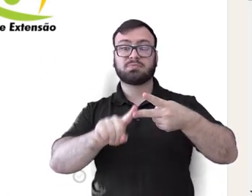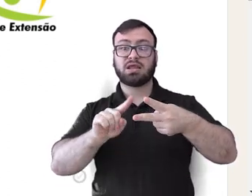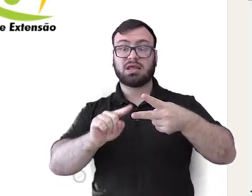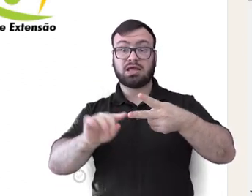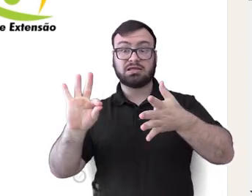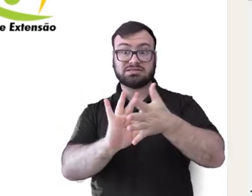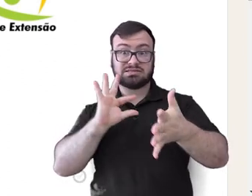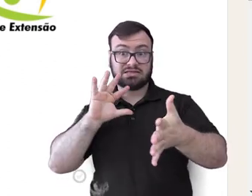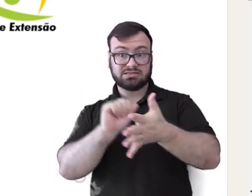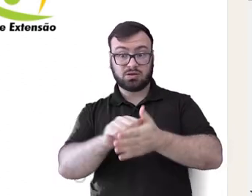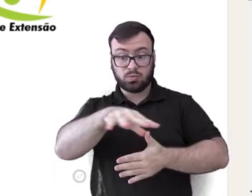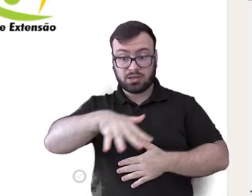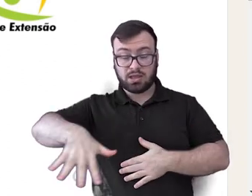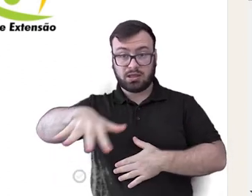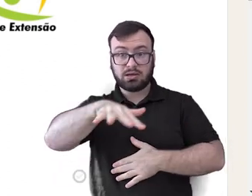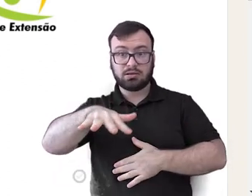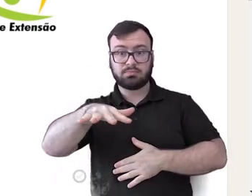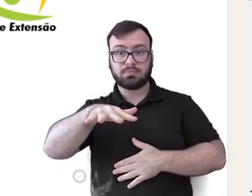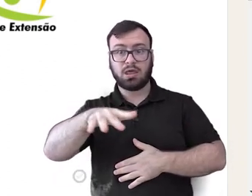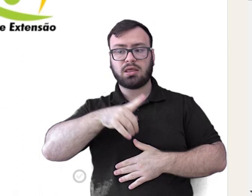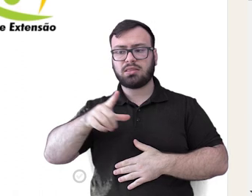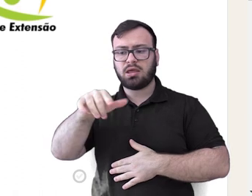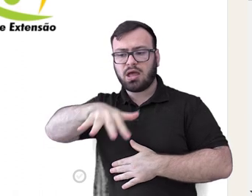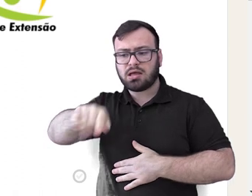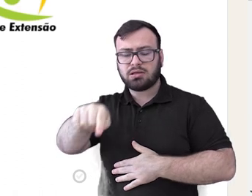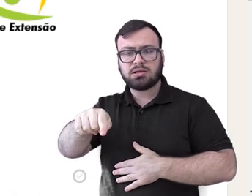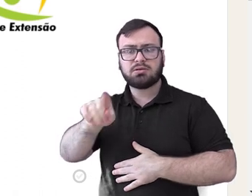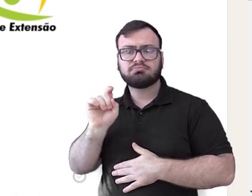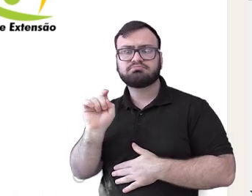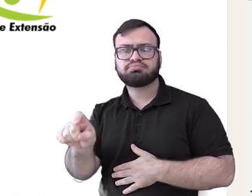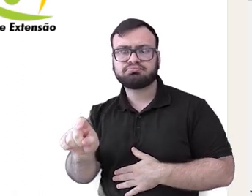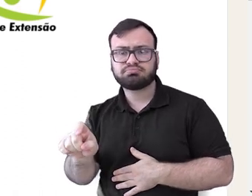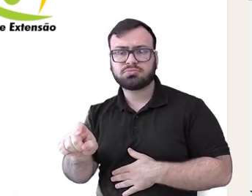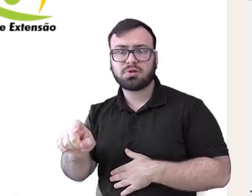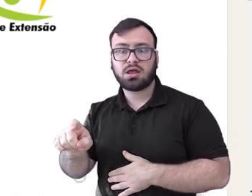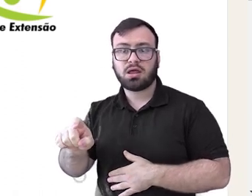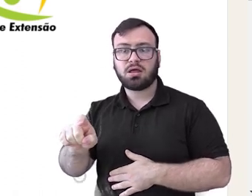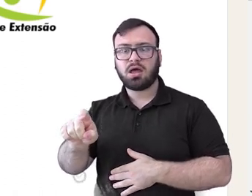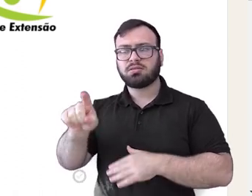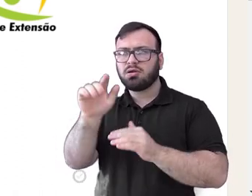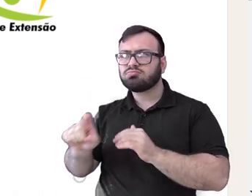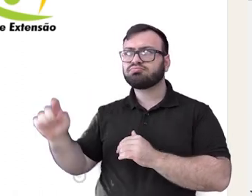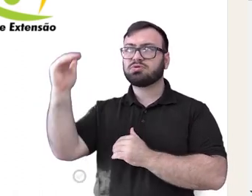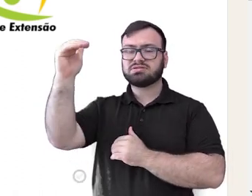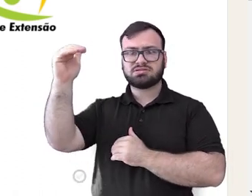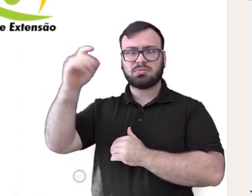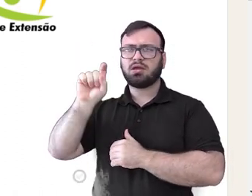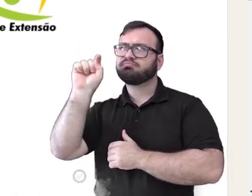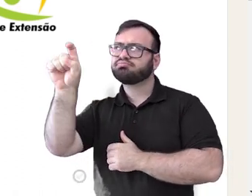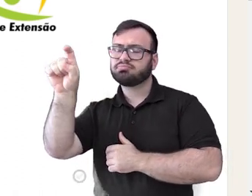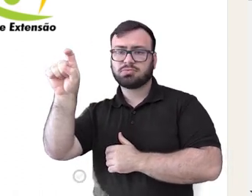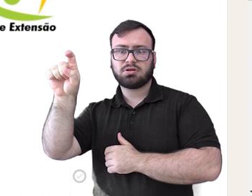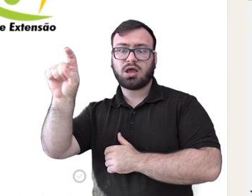se inscrever no espaço da sessão vá para o espaço da sessão e acessando o botão da ferramenta no canto superior